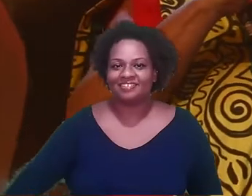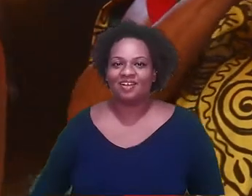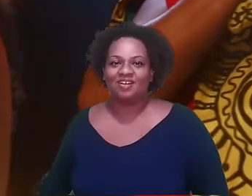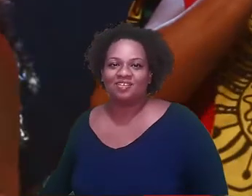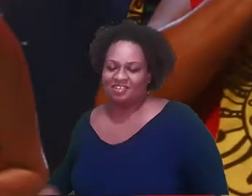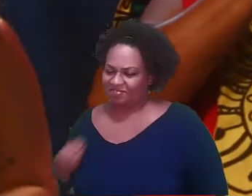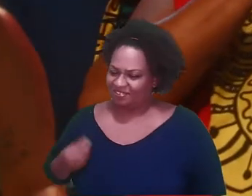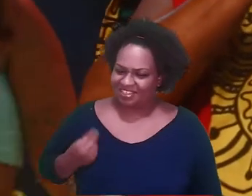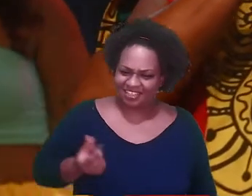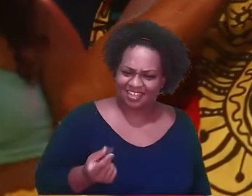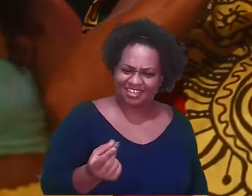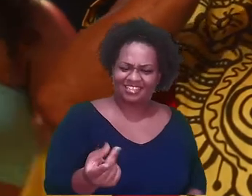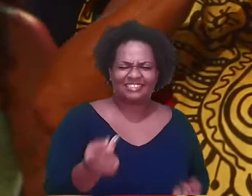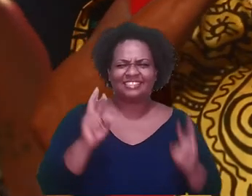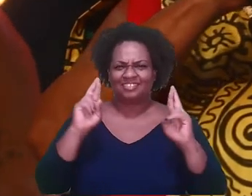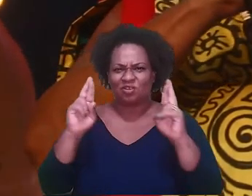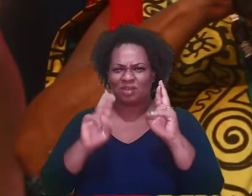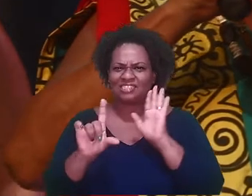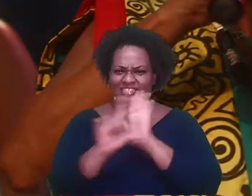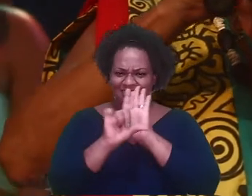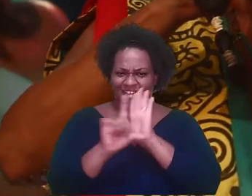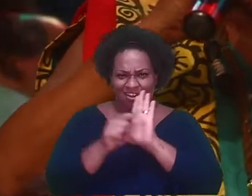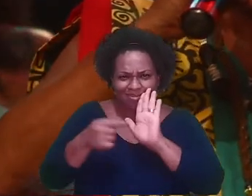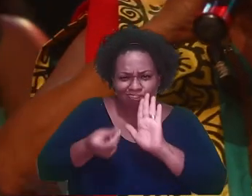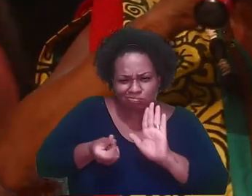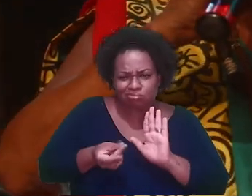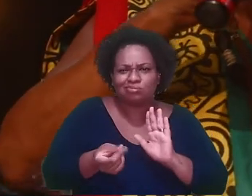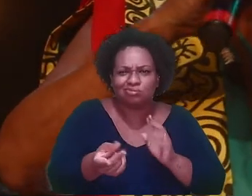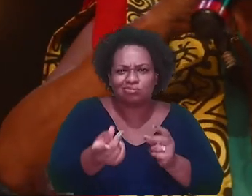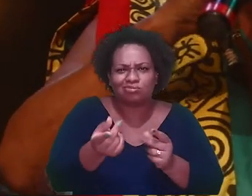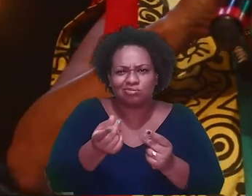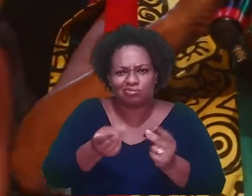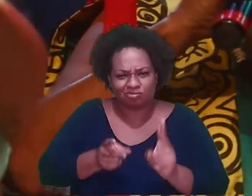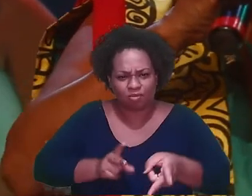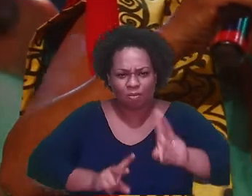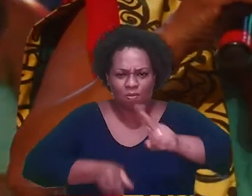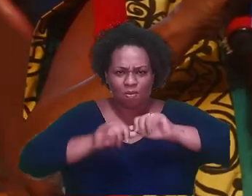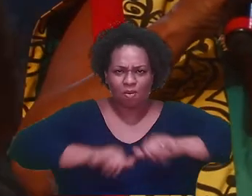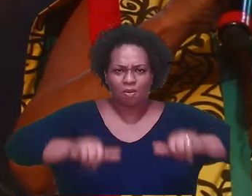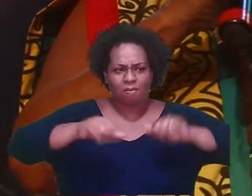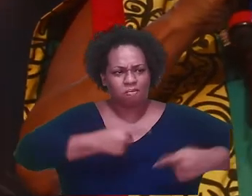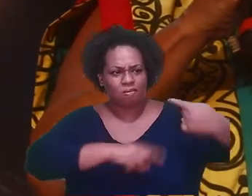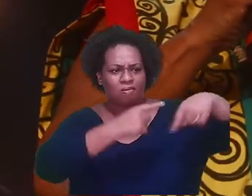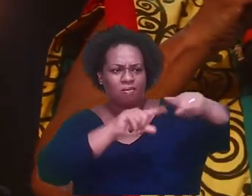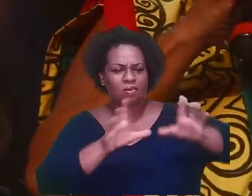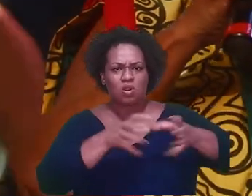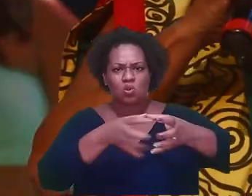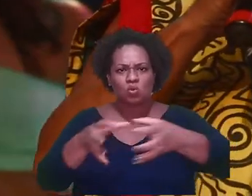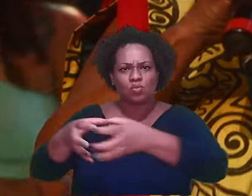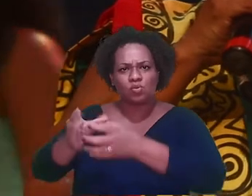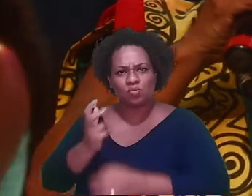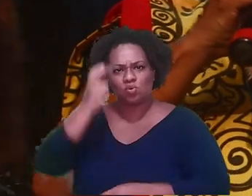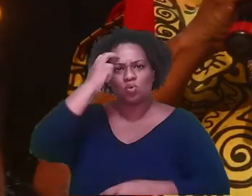Vida longa, que a Lei Aldir Blanc possa ser perene para a cadeia produtiva da cultura desse país.